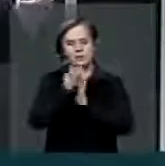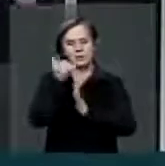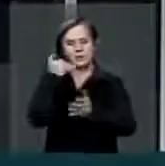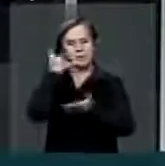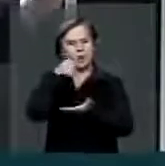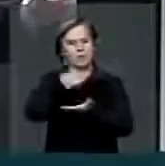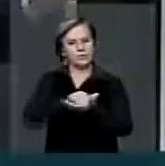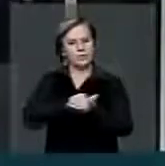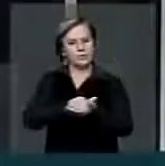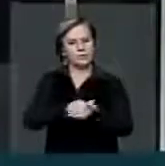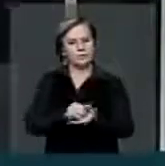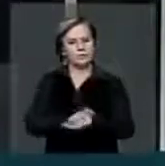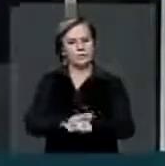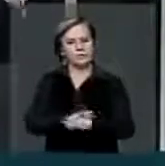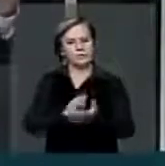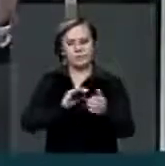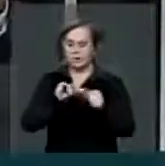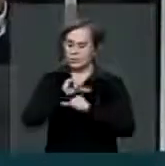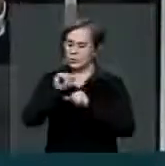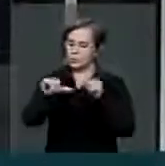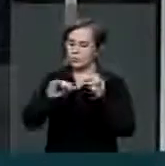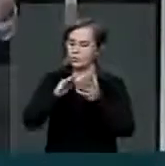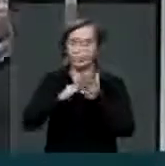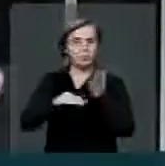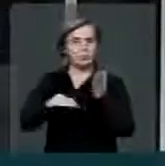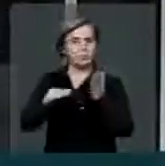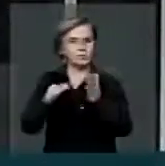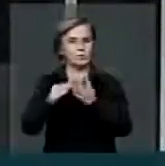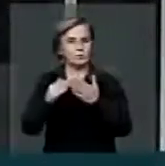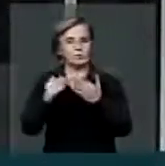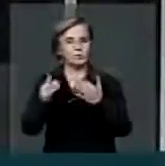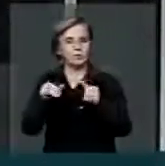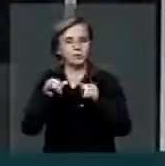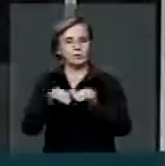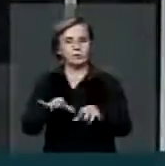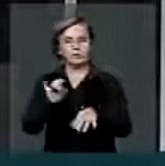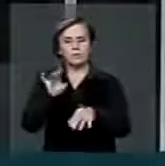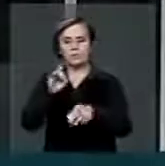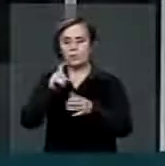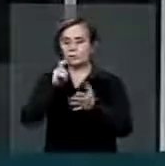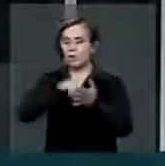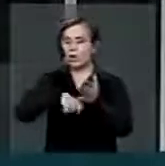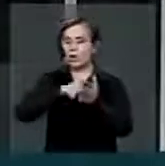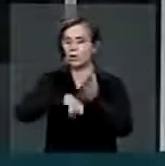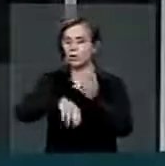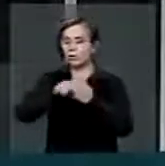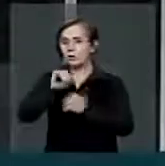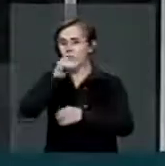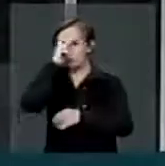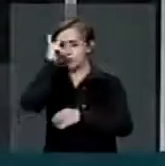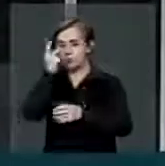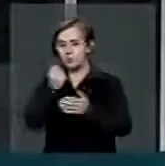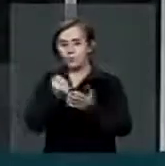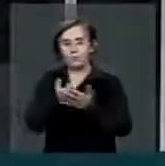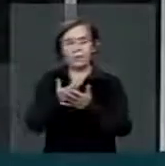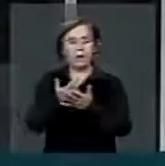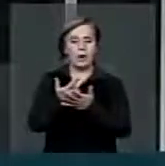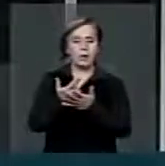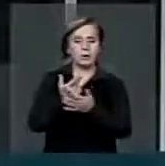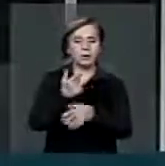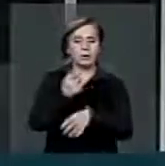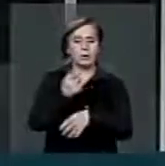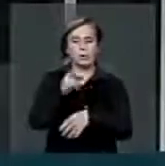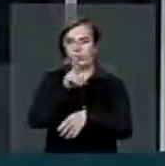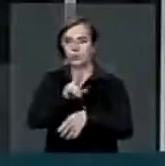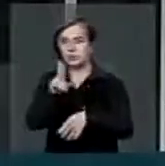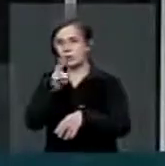sistema de telefonia que mudou todo ele e só sobrou a tarifa onde a pessoa paga se usar o telefone ou não.